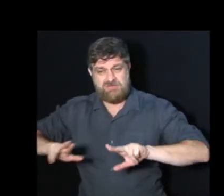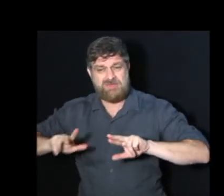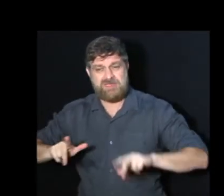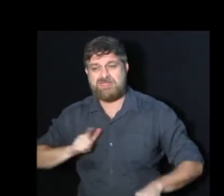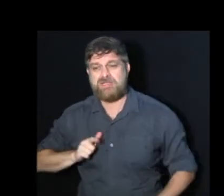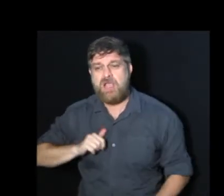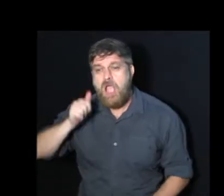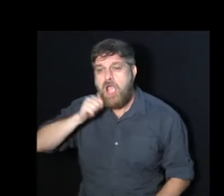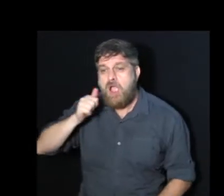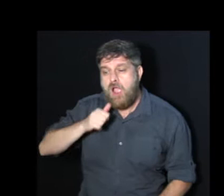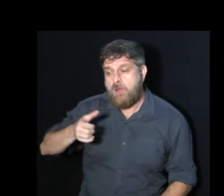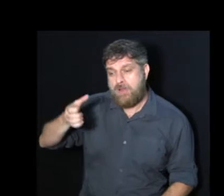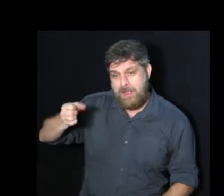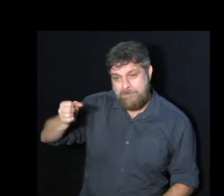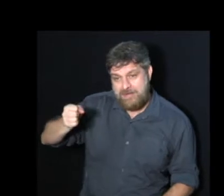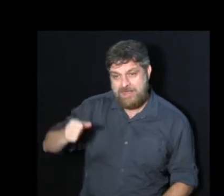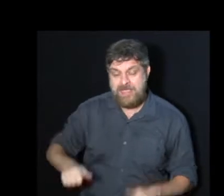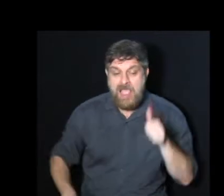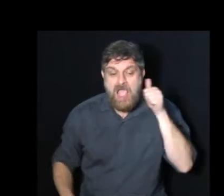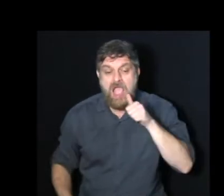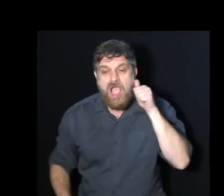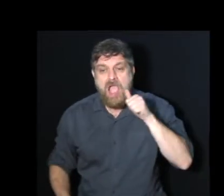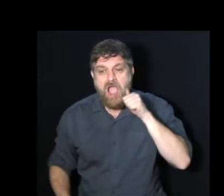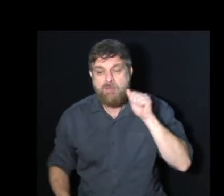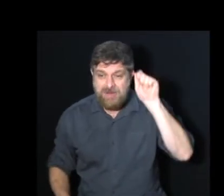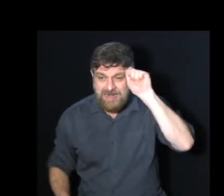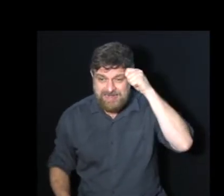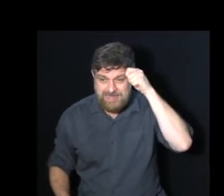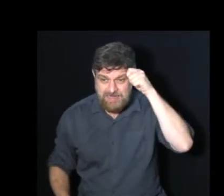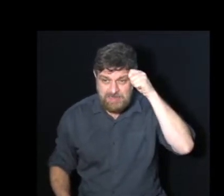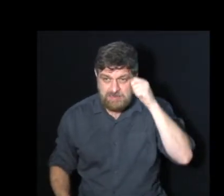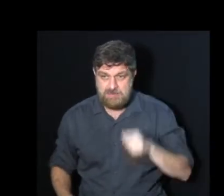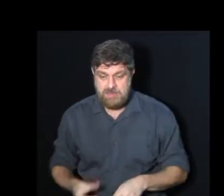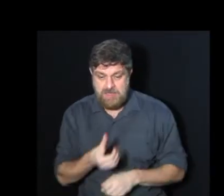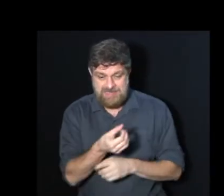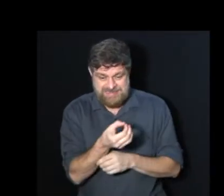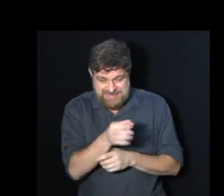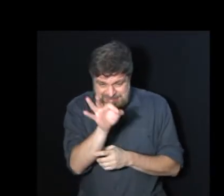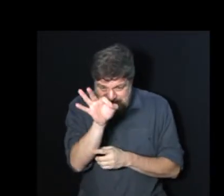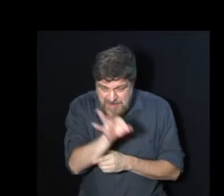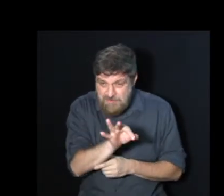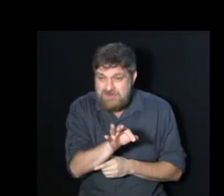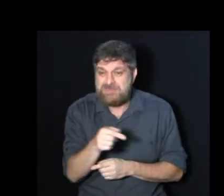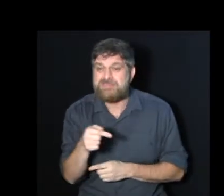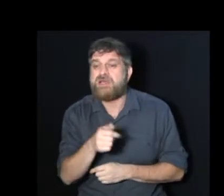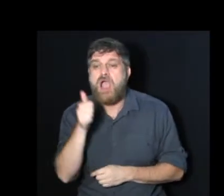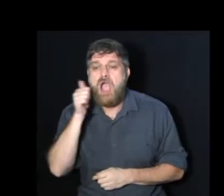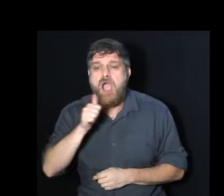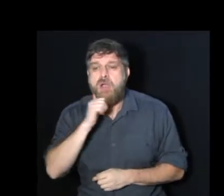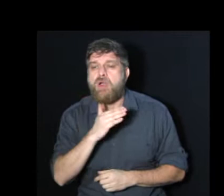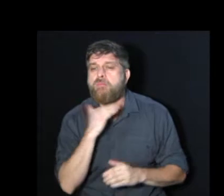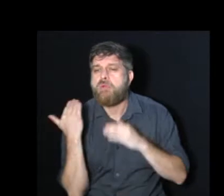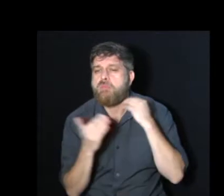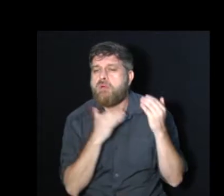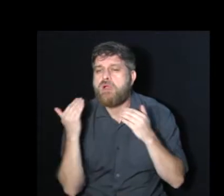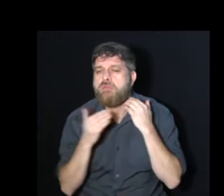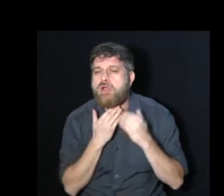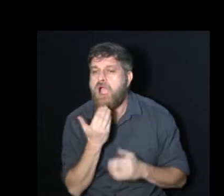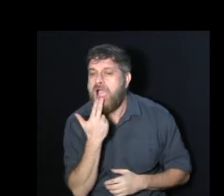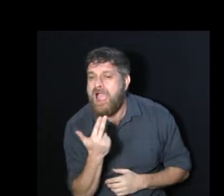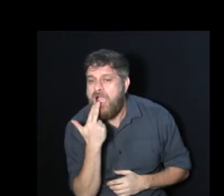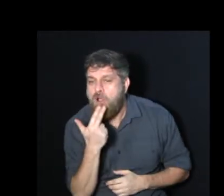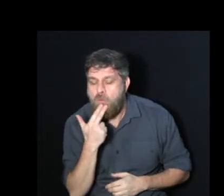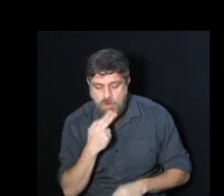as mulheres brancas e as mulheres negras. Mais de 60% dos feminicídios eles são contra mulheres negras,